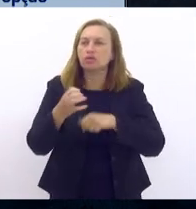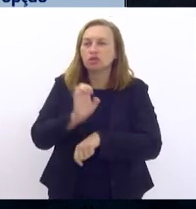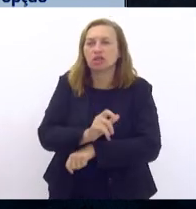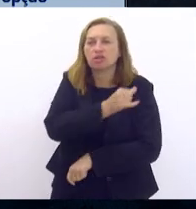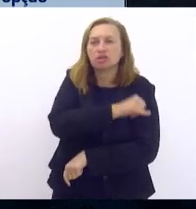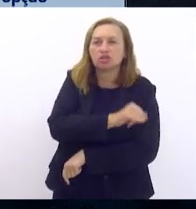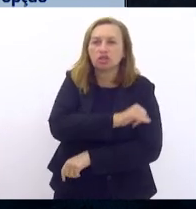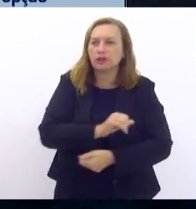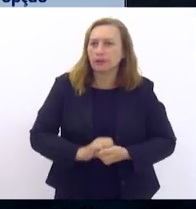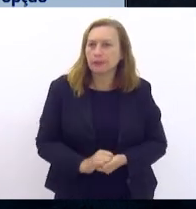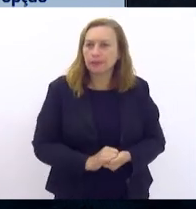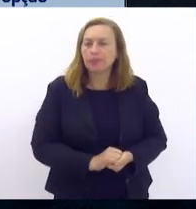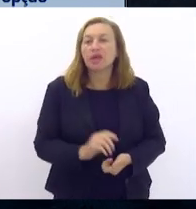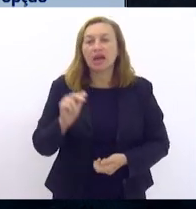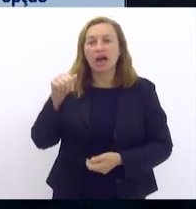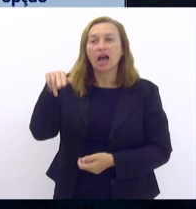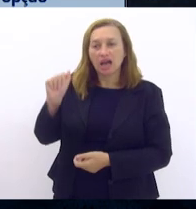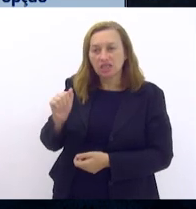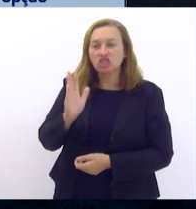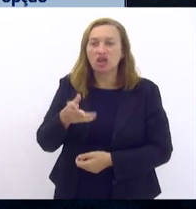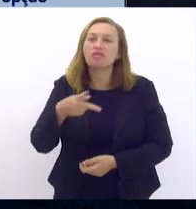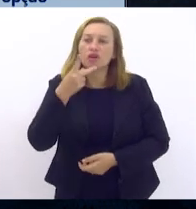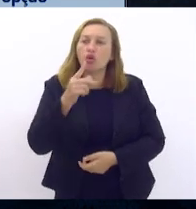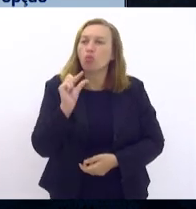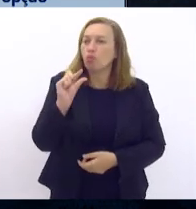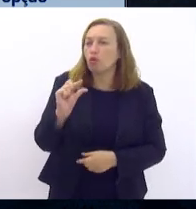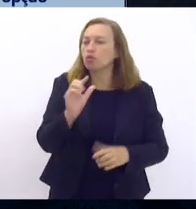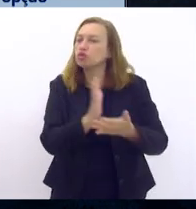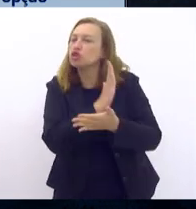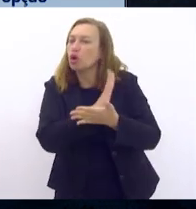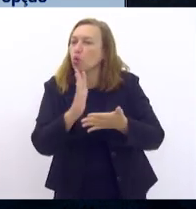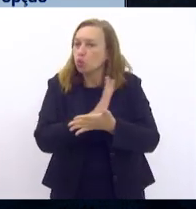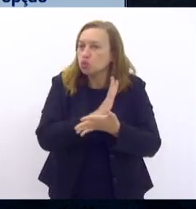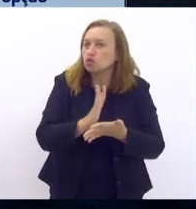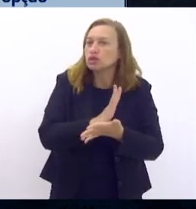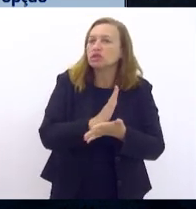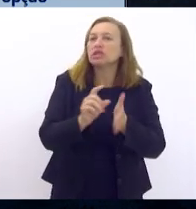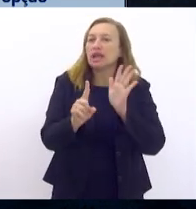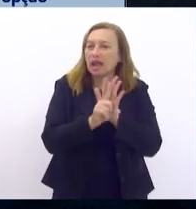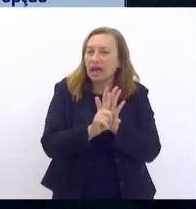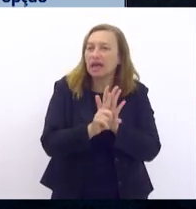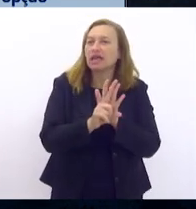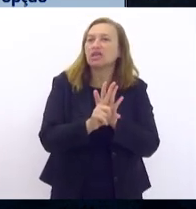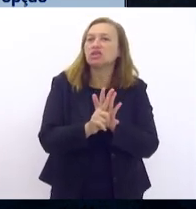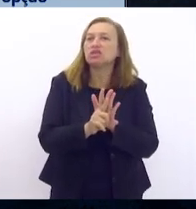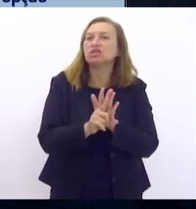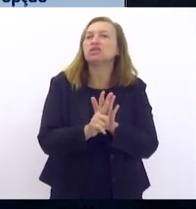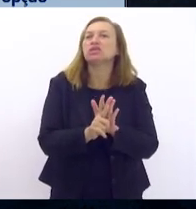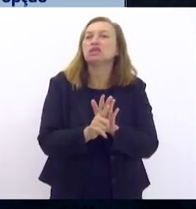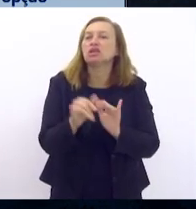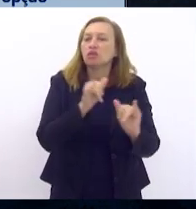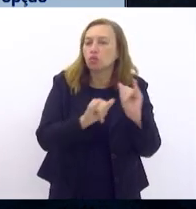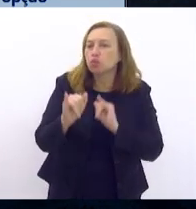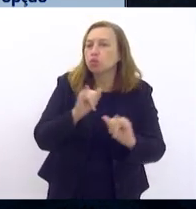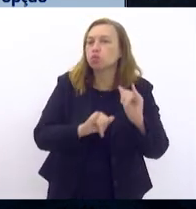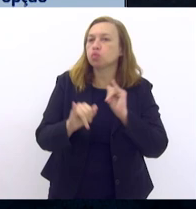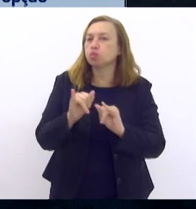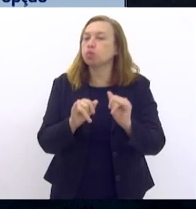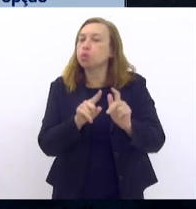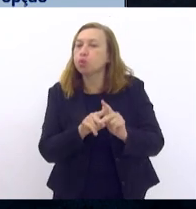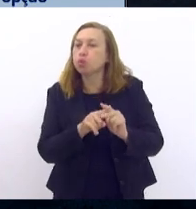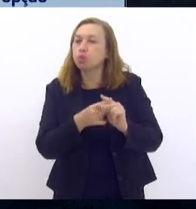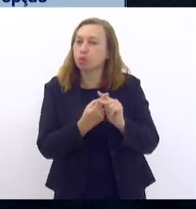Rio de Janeiro e a Ana já falou um pouco de alguns de algumas leis de algumas normativos né que estão